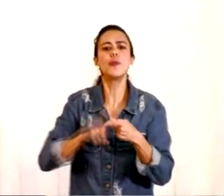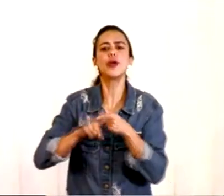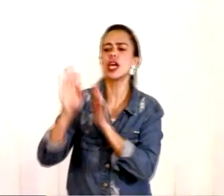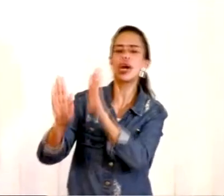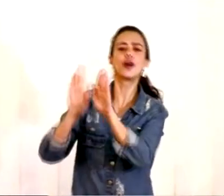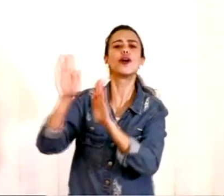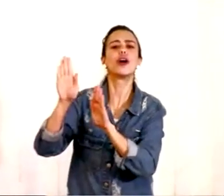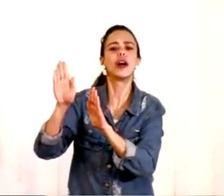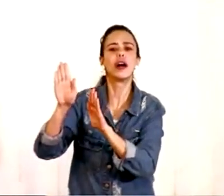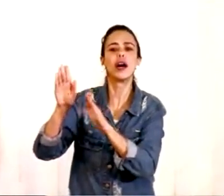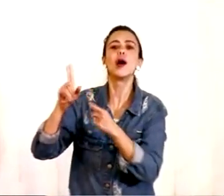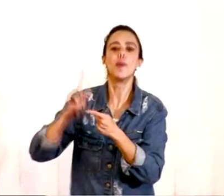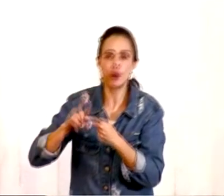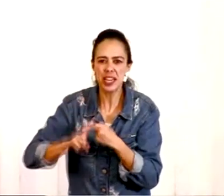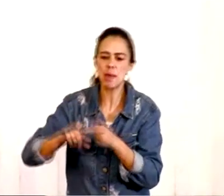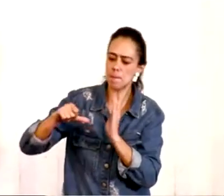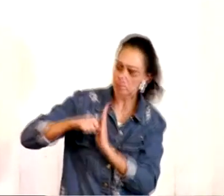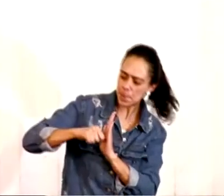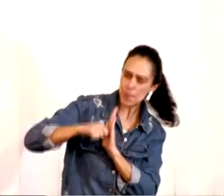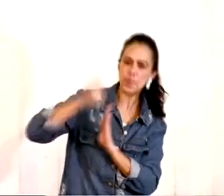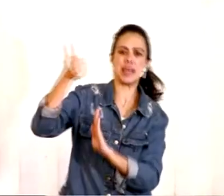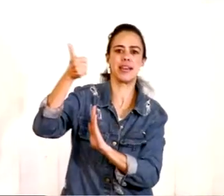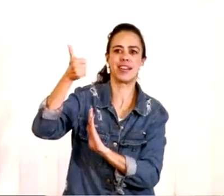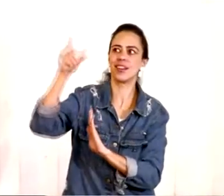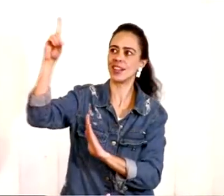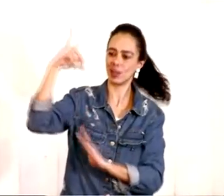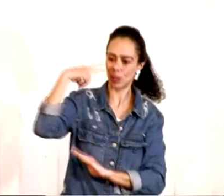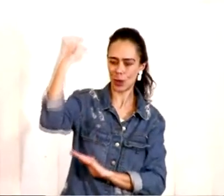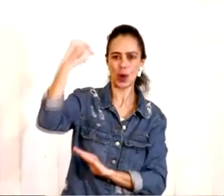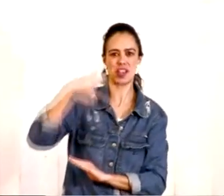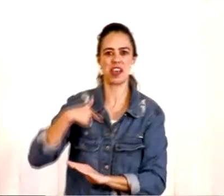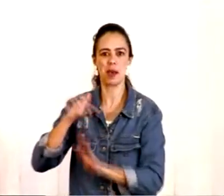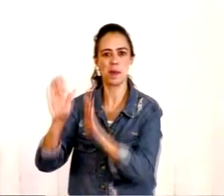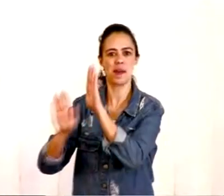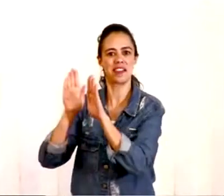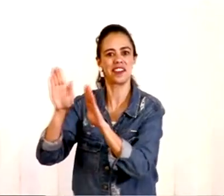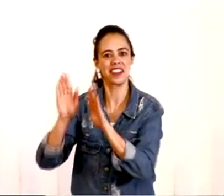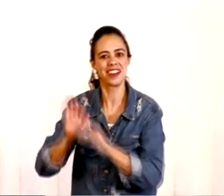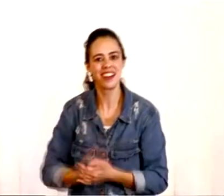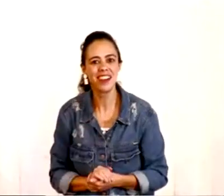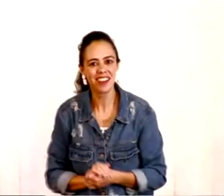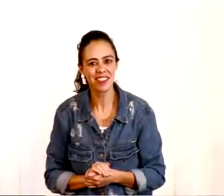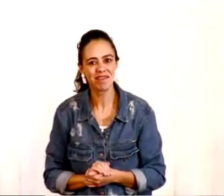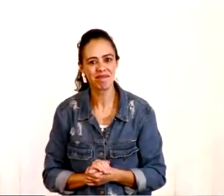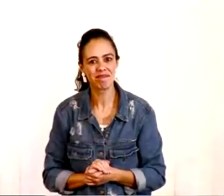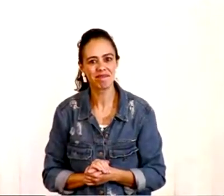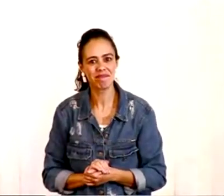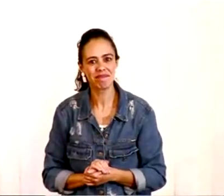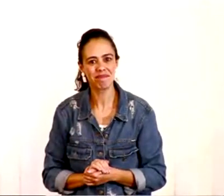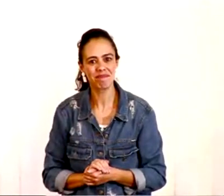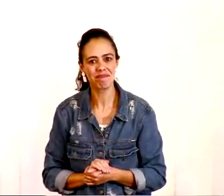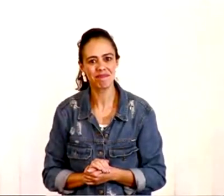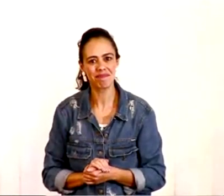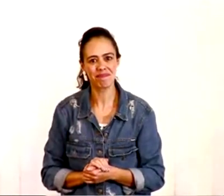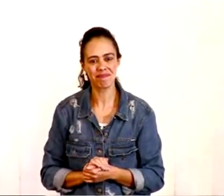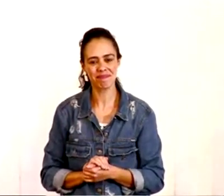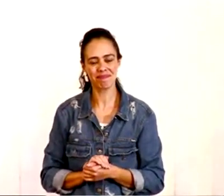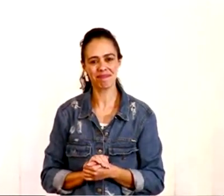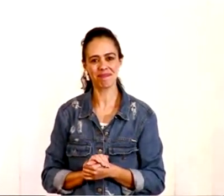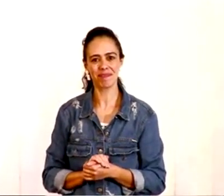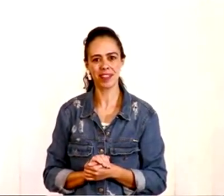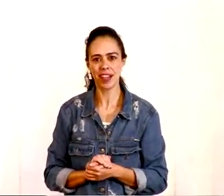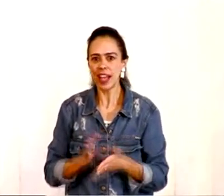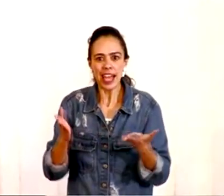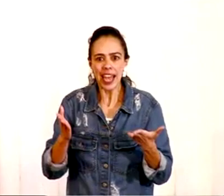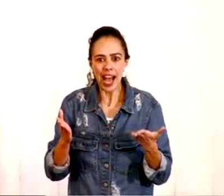Deus escolheu a mim e a você para adorá-lo. E isso é o que